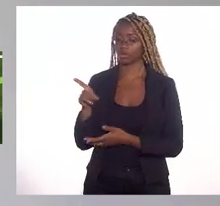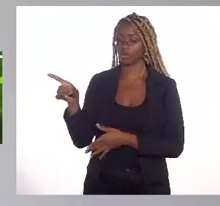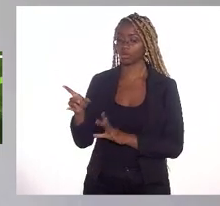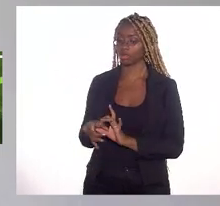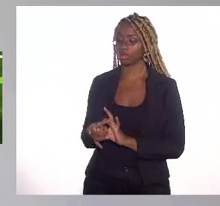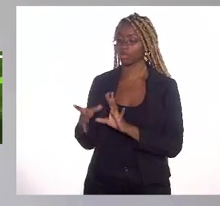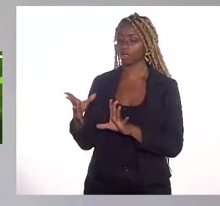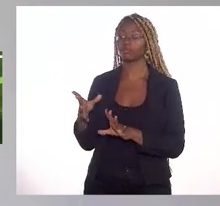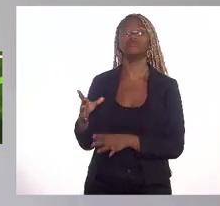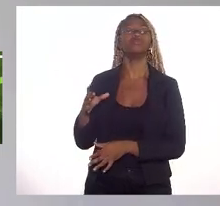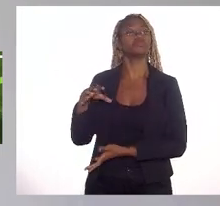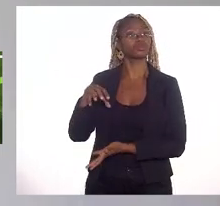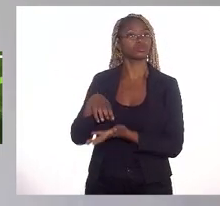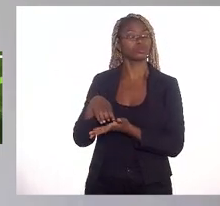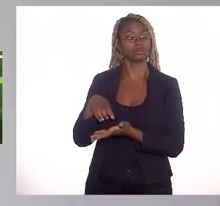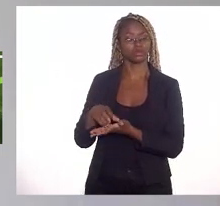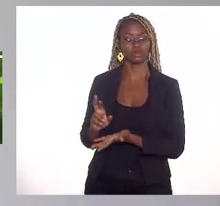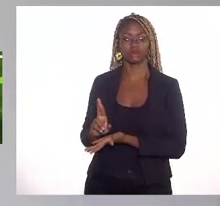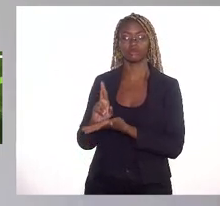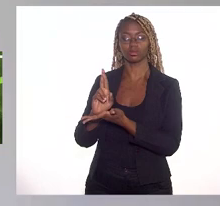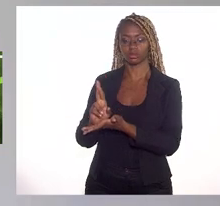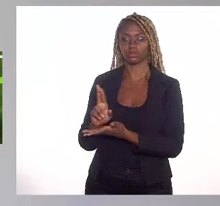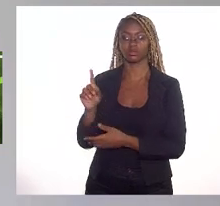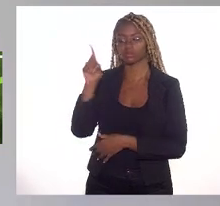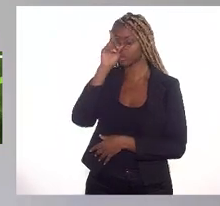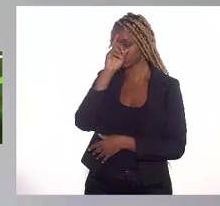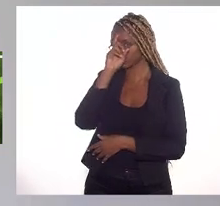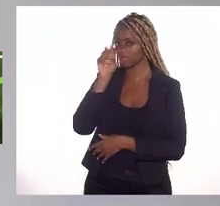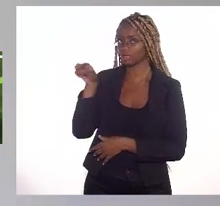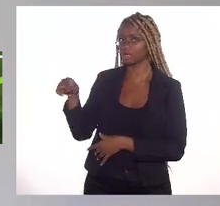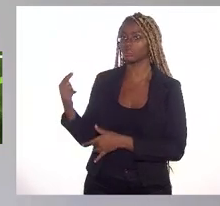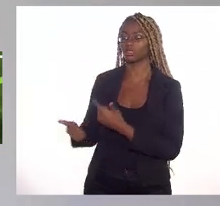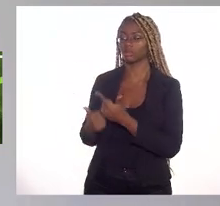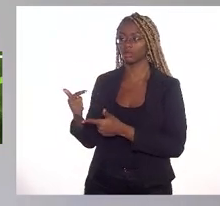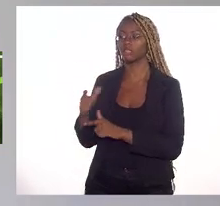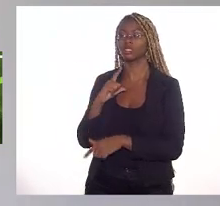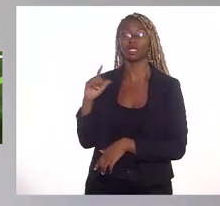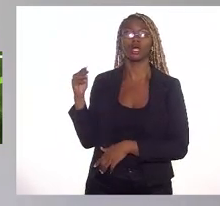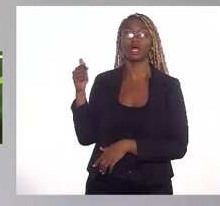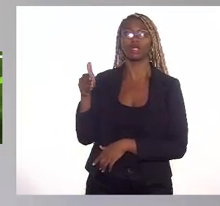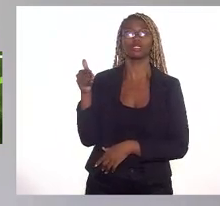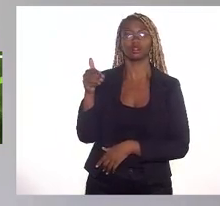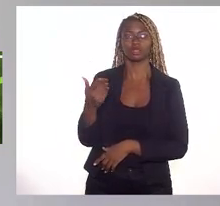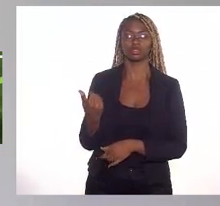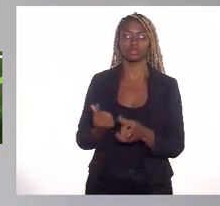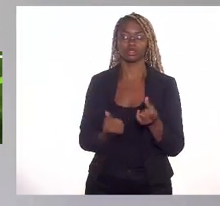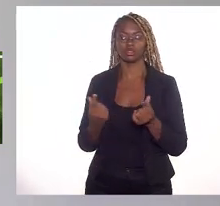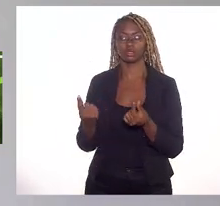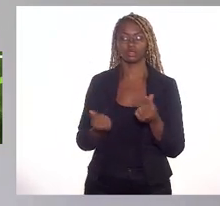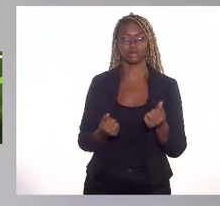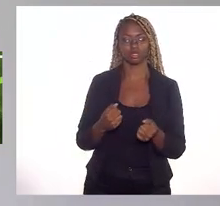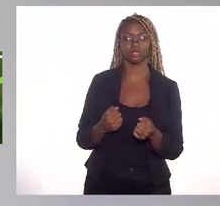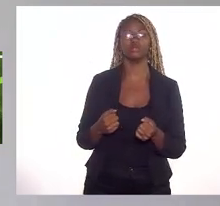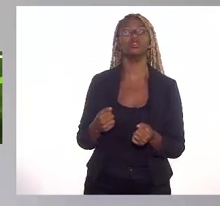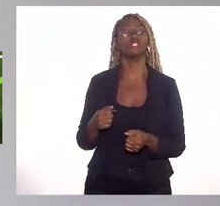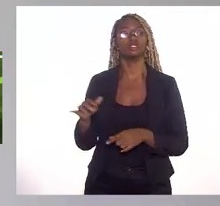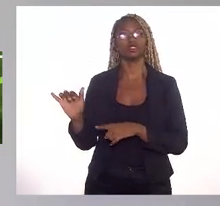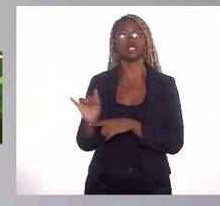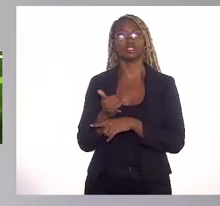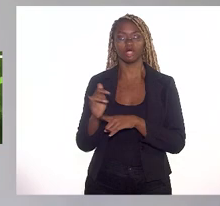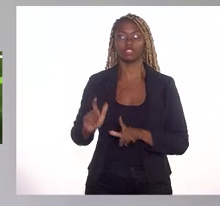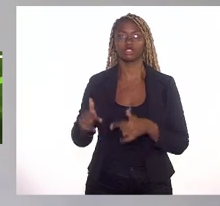credenciado como centro de referência, esses hospitais, esses serviços passam a ter acesso a recursos do Fundo de Ações Estratégicas